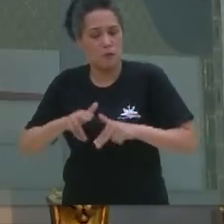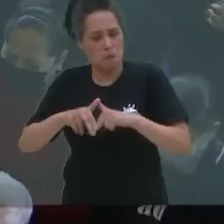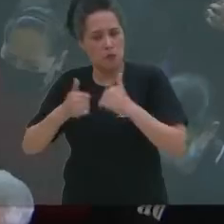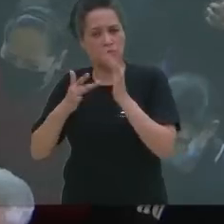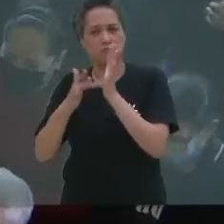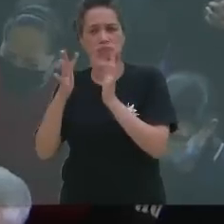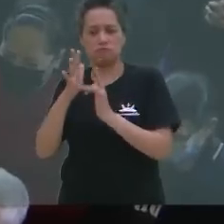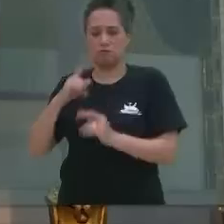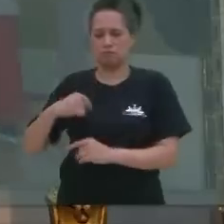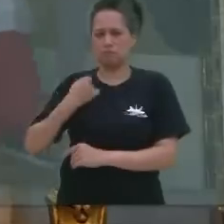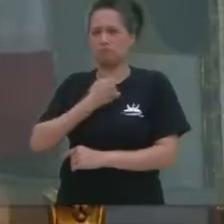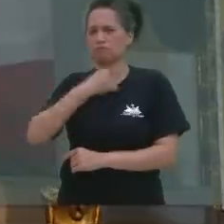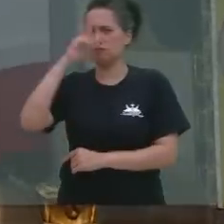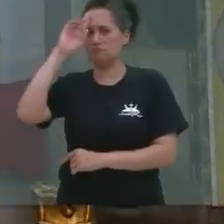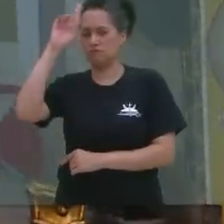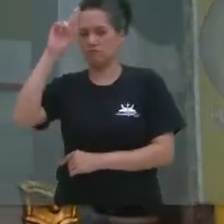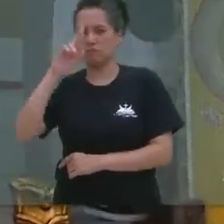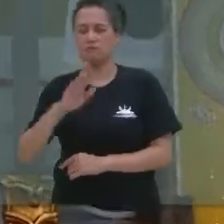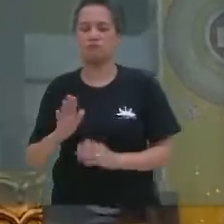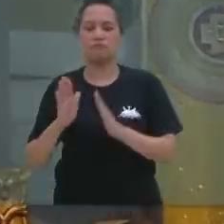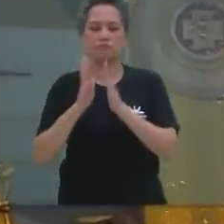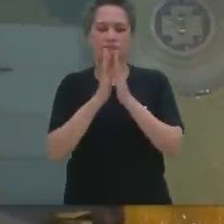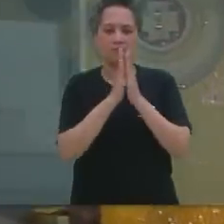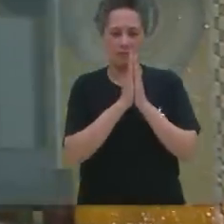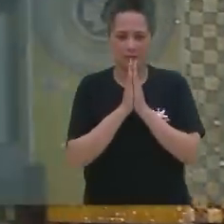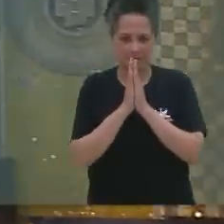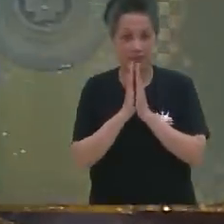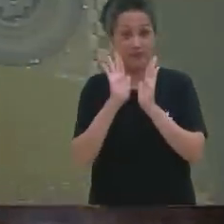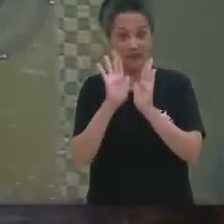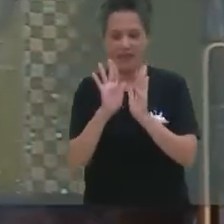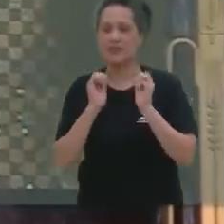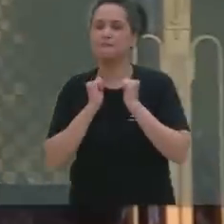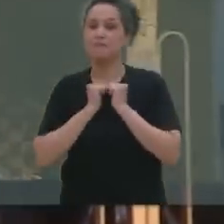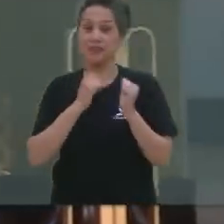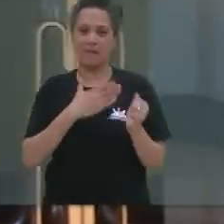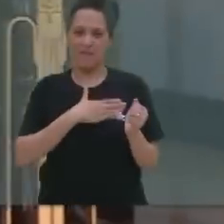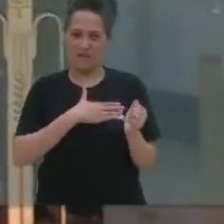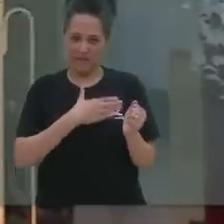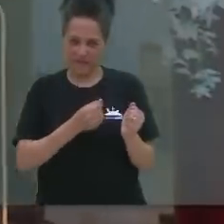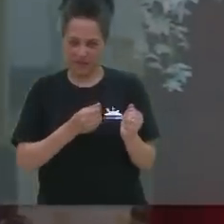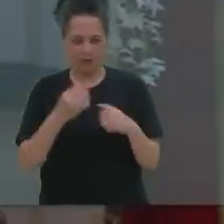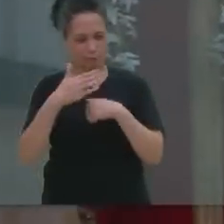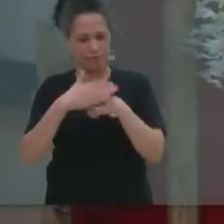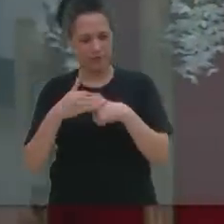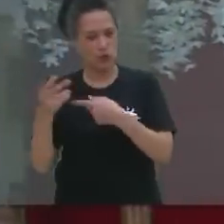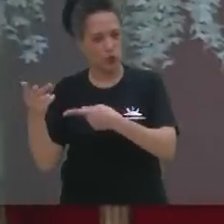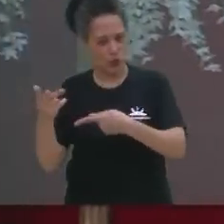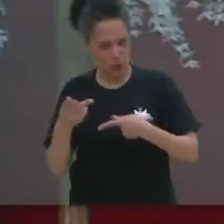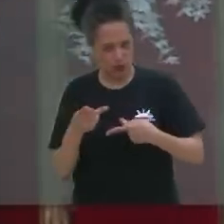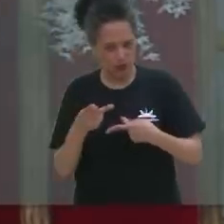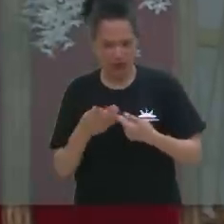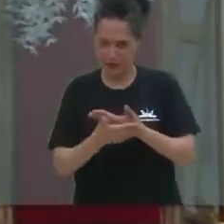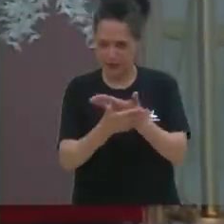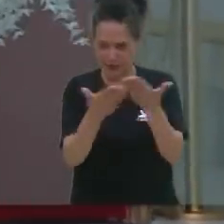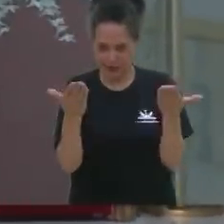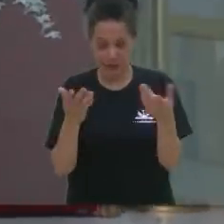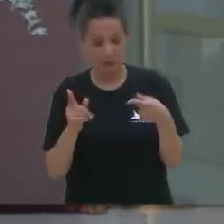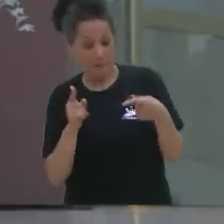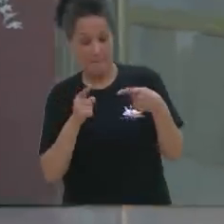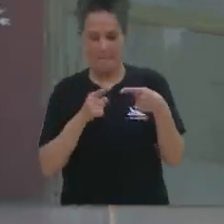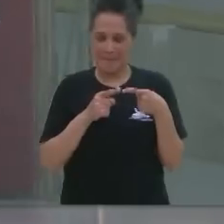Senhor. Amém. Filhos queridos, eu tenho alguns convites para fazer. Primeiro deles,